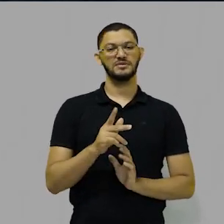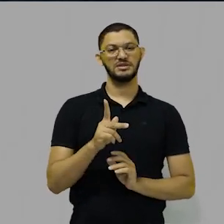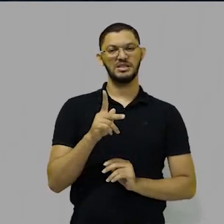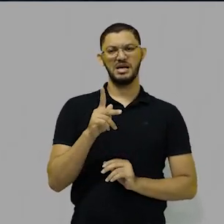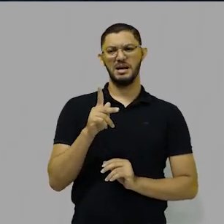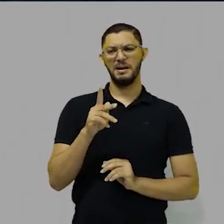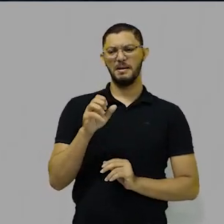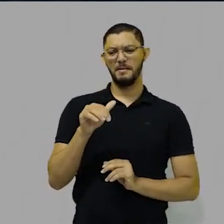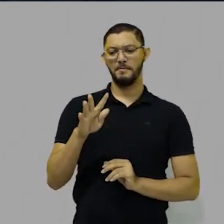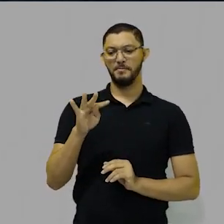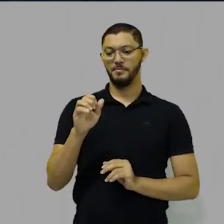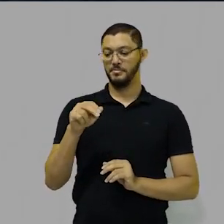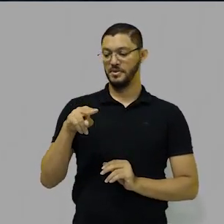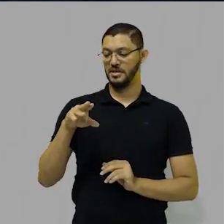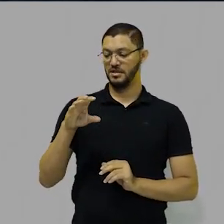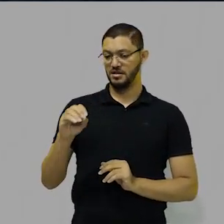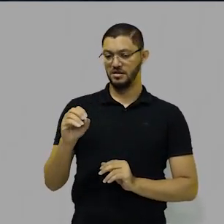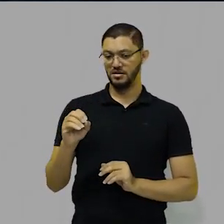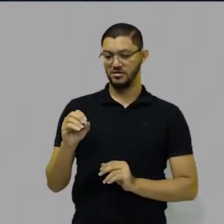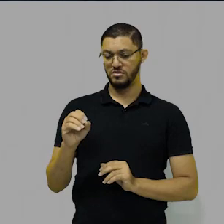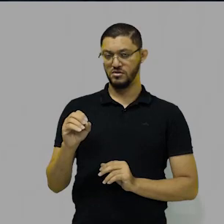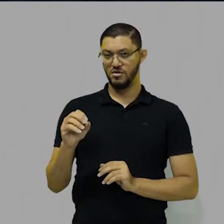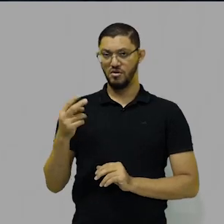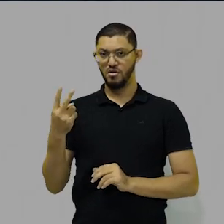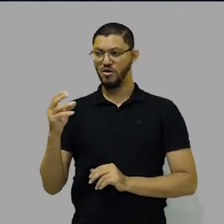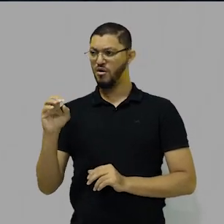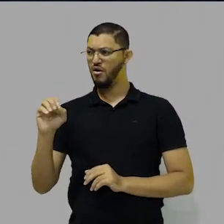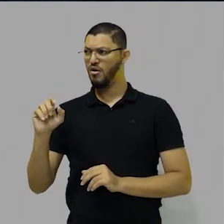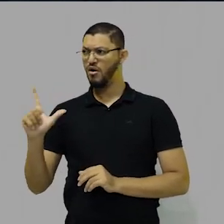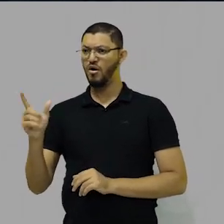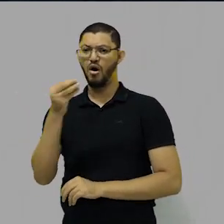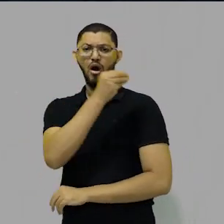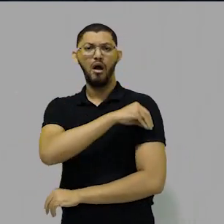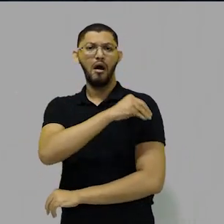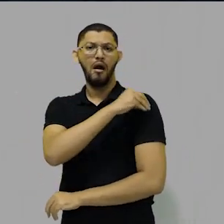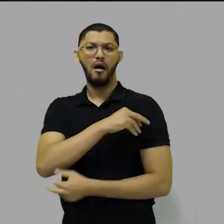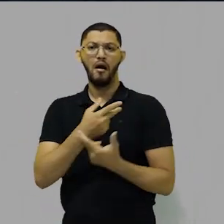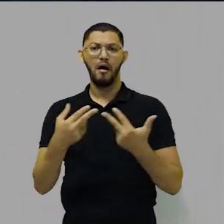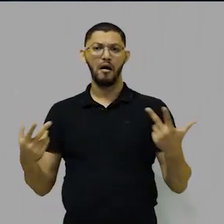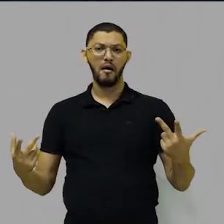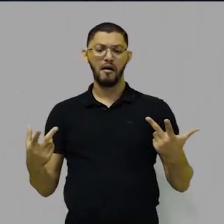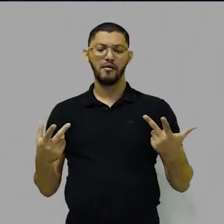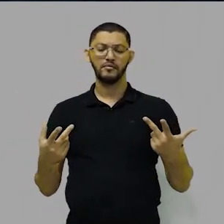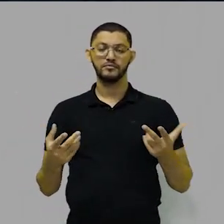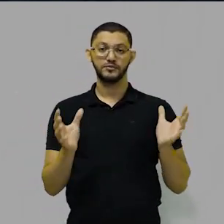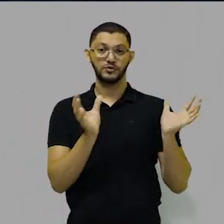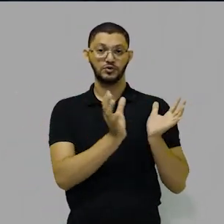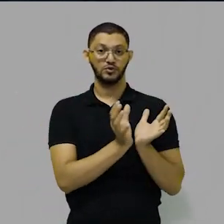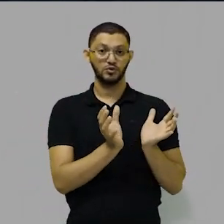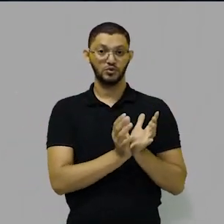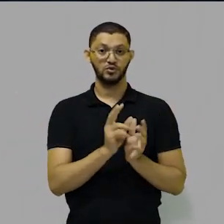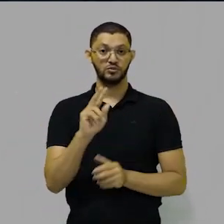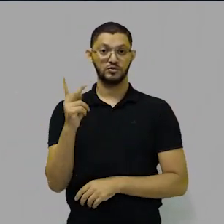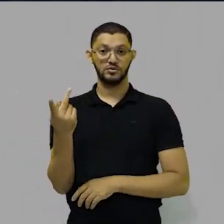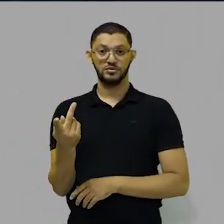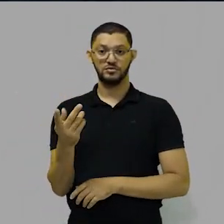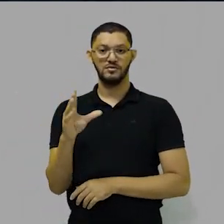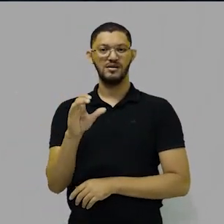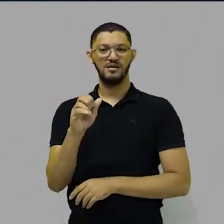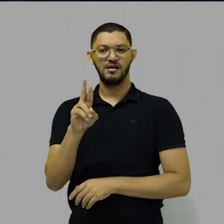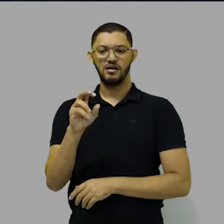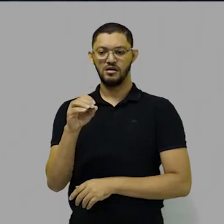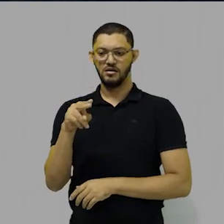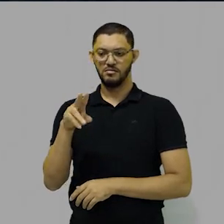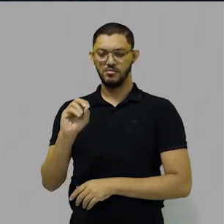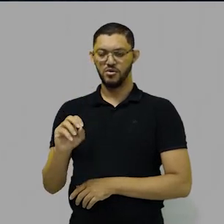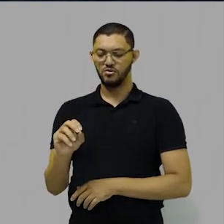pentan 2-ol, né? É um álcool. Então, aqui estou dizendo que o grupo OH está no carbono 2.